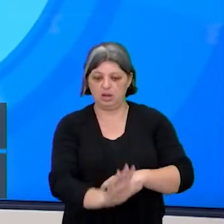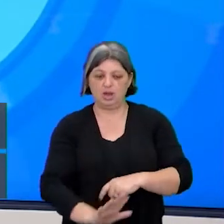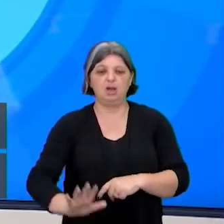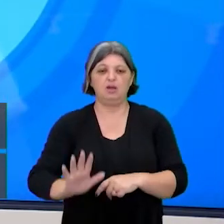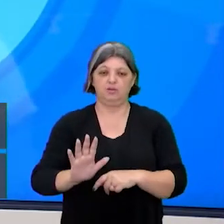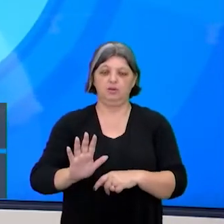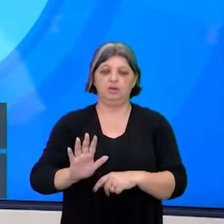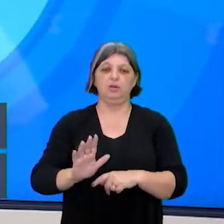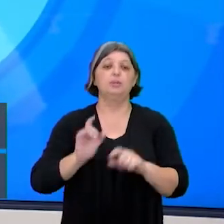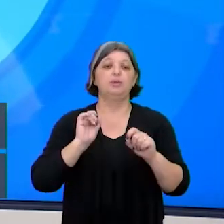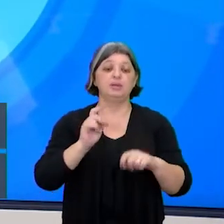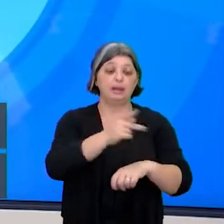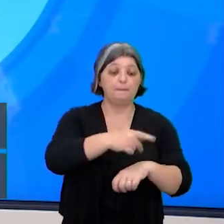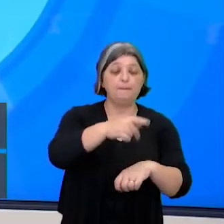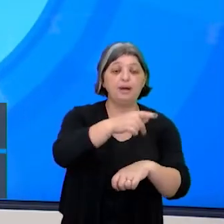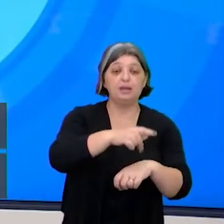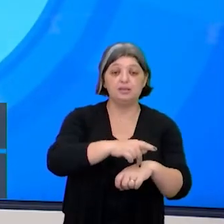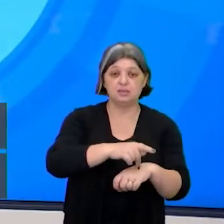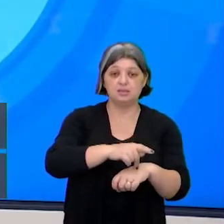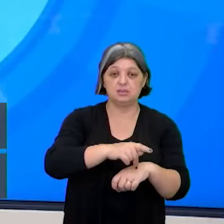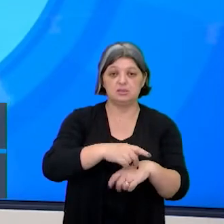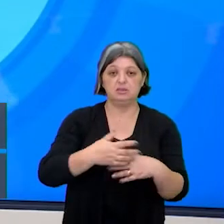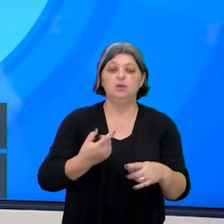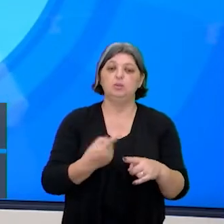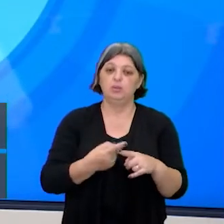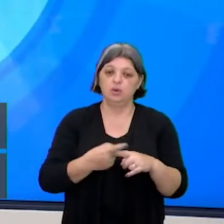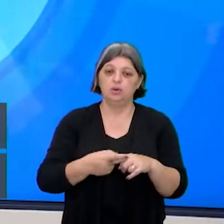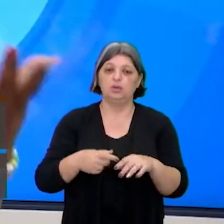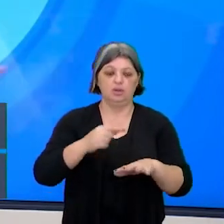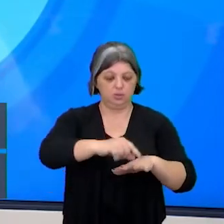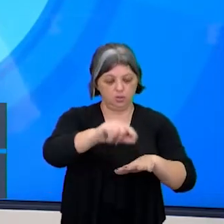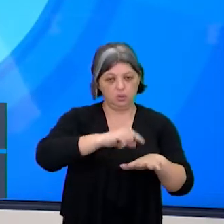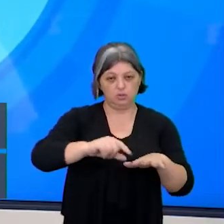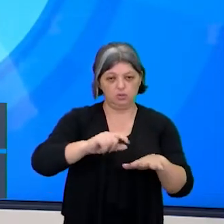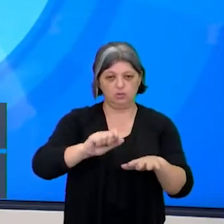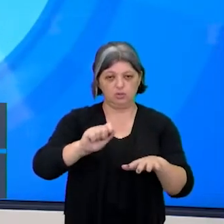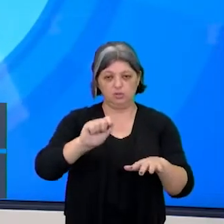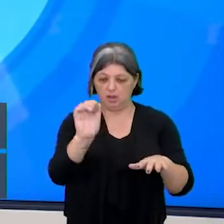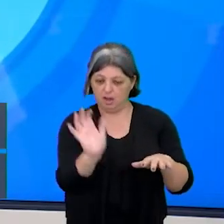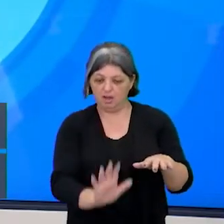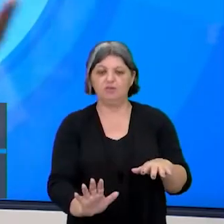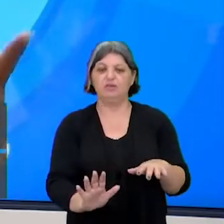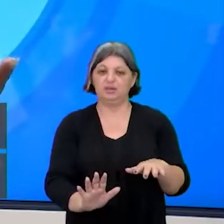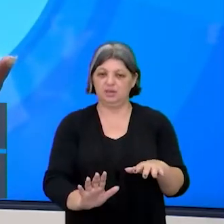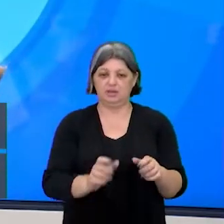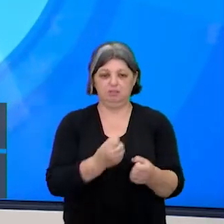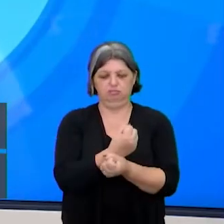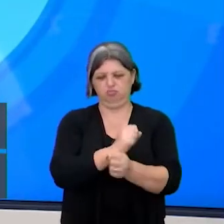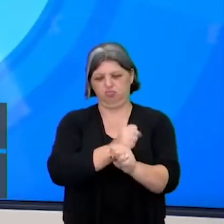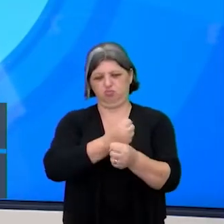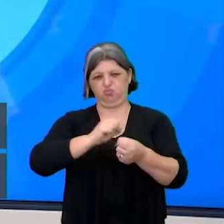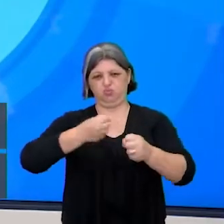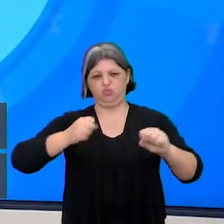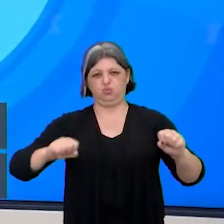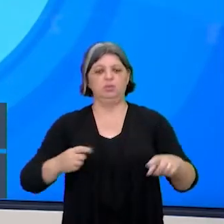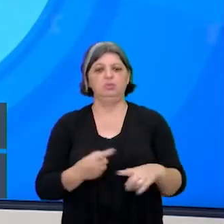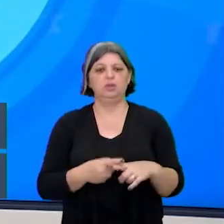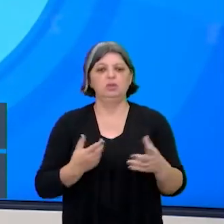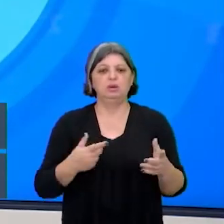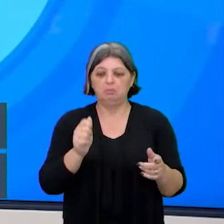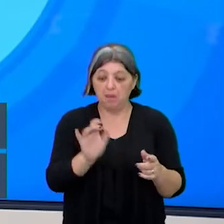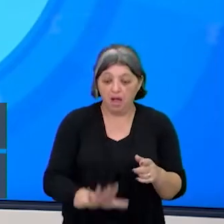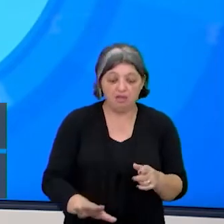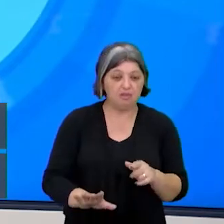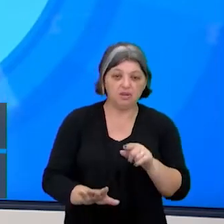qual país que nós estamos falando, porque o continente africano é imenso, né? Não adianta falar de